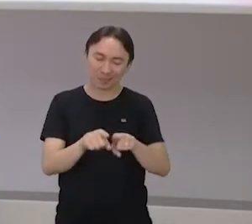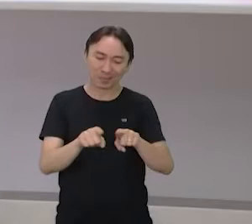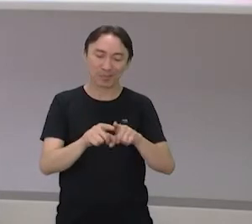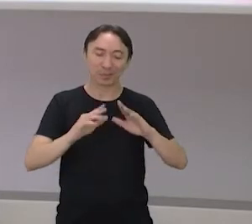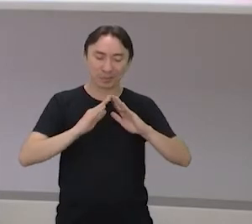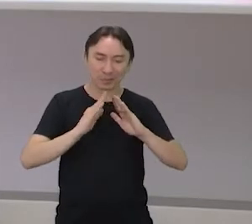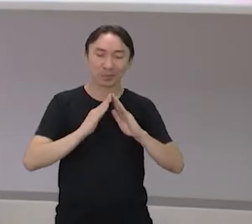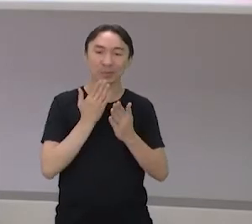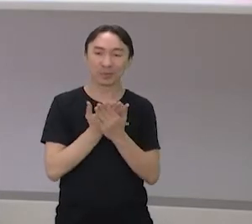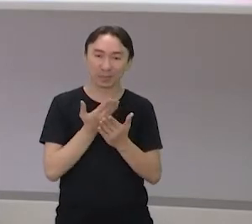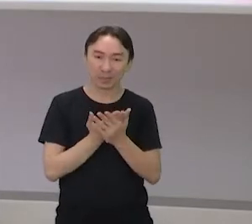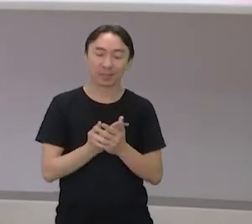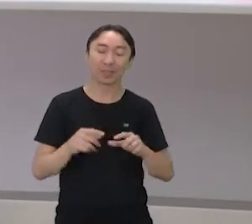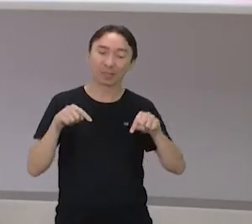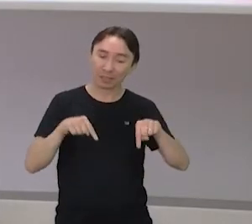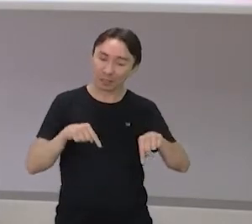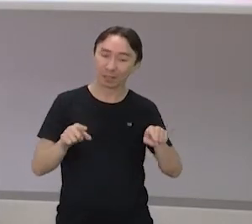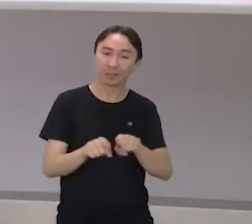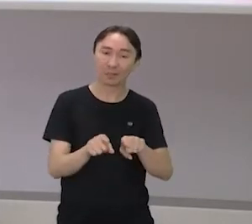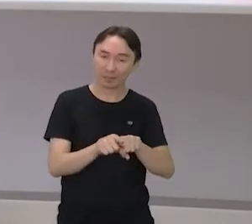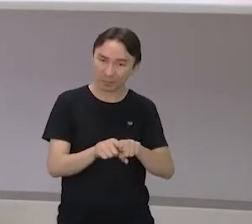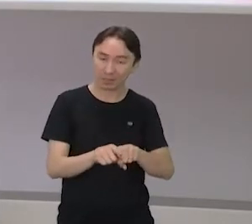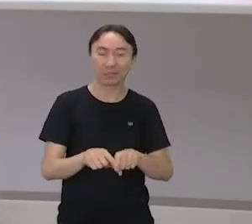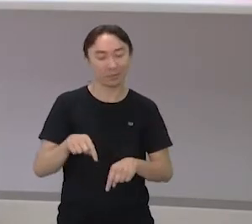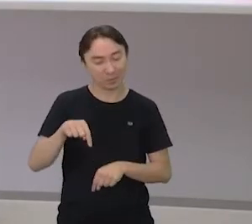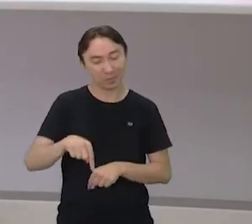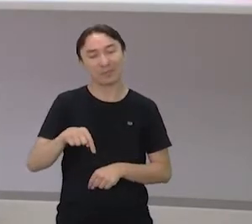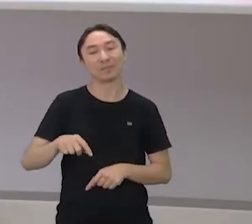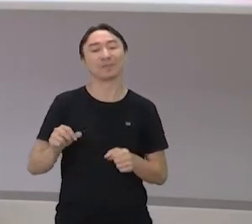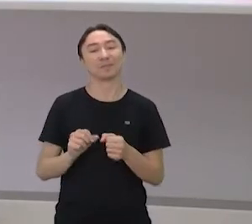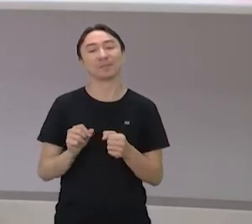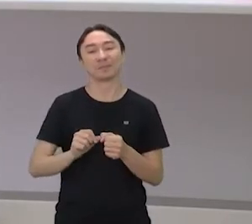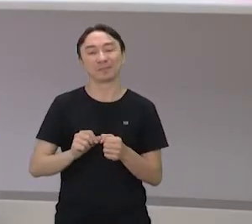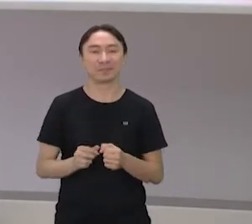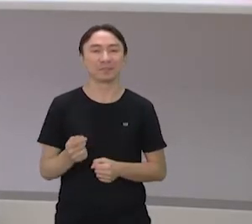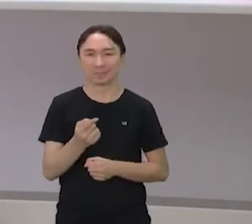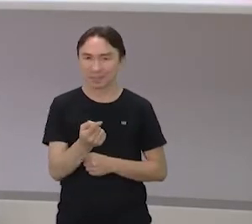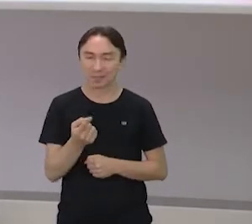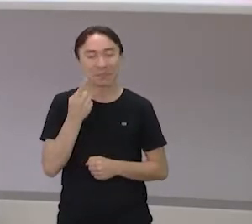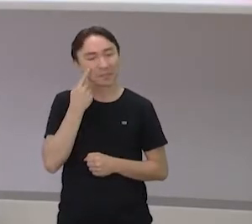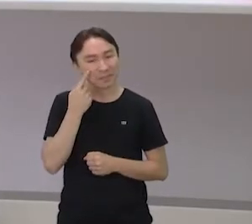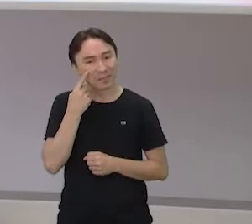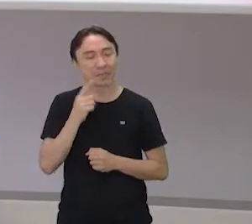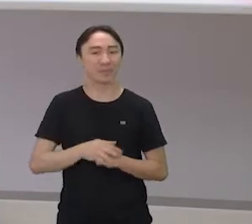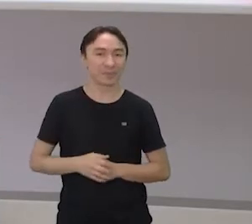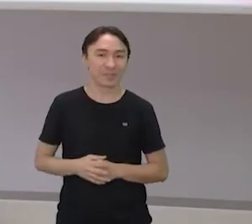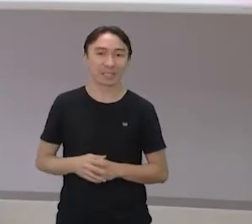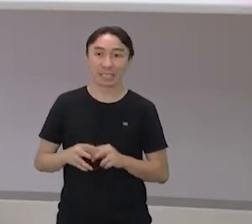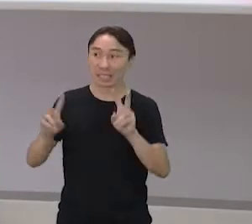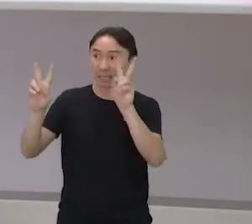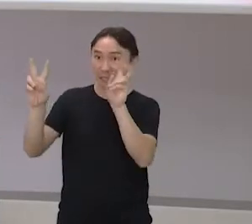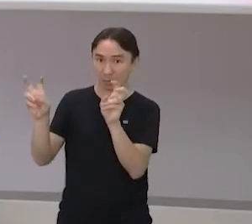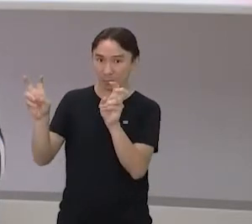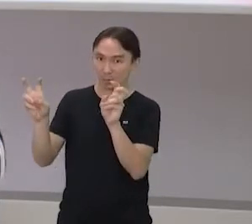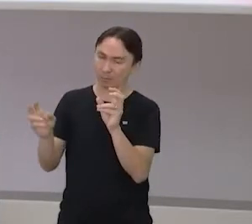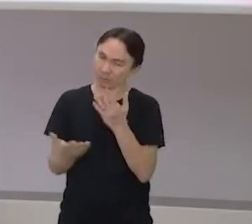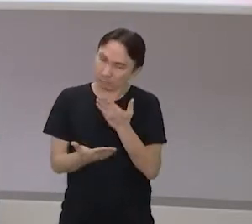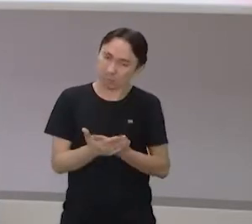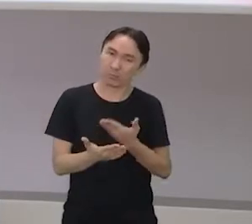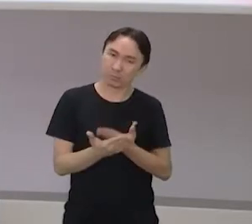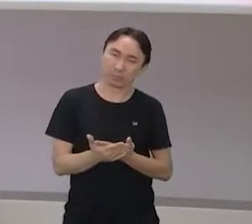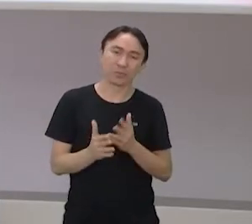nós faremos aqui. Então vocês vão ver que essa aula com essa temática nós já abordamos, mas hoje em